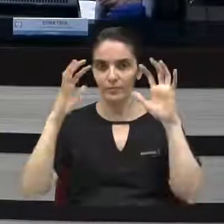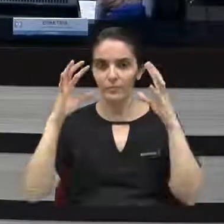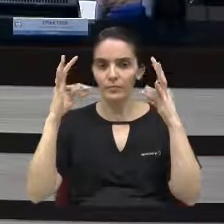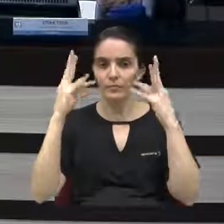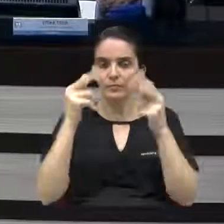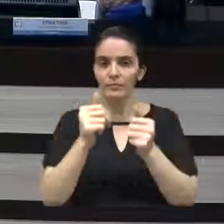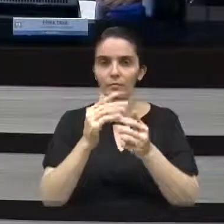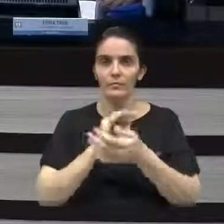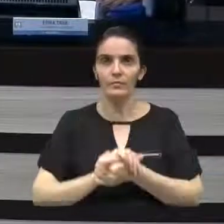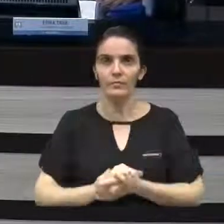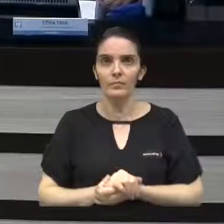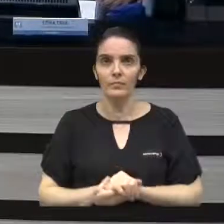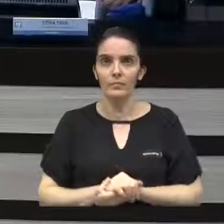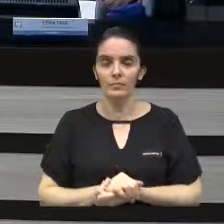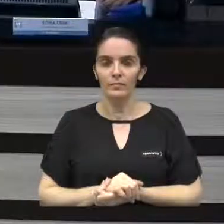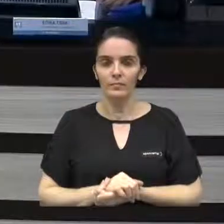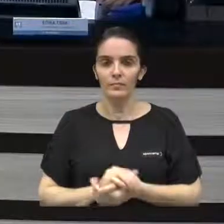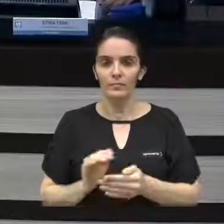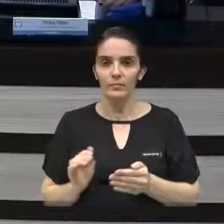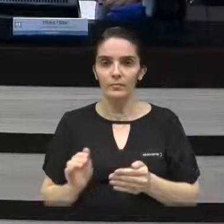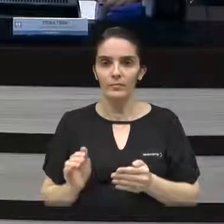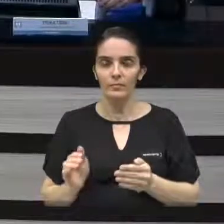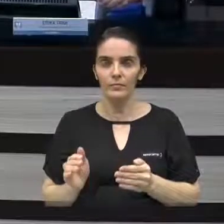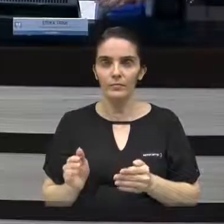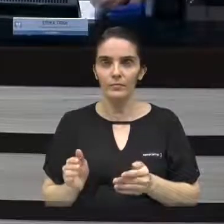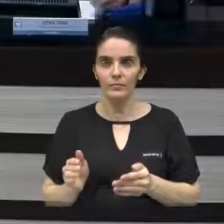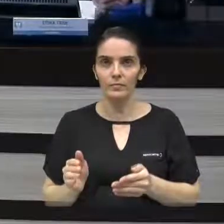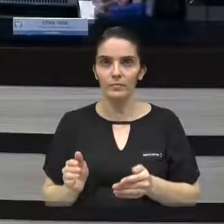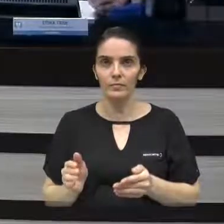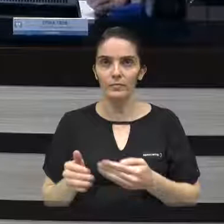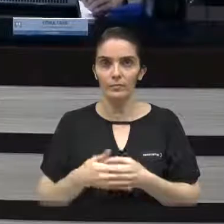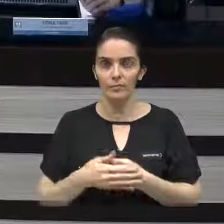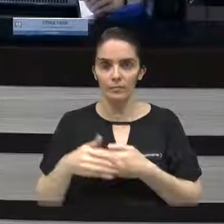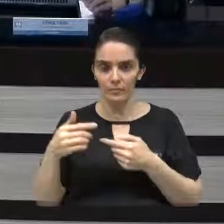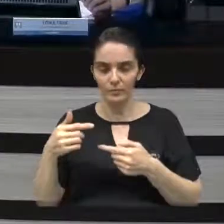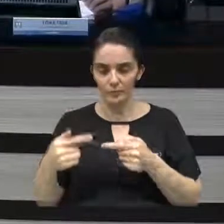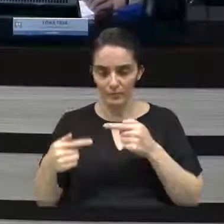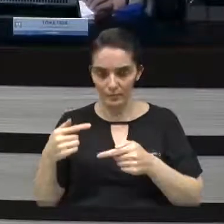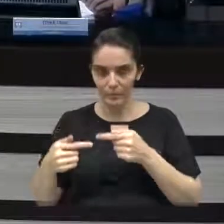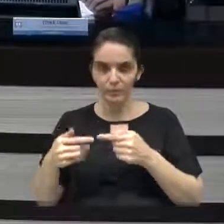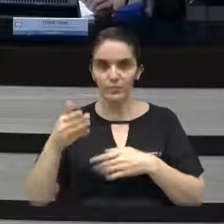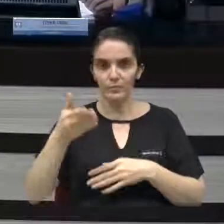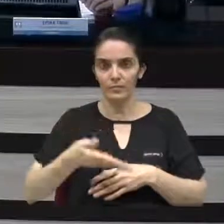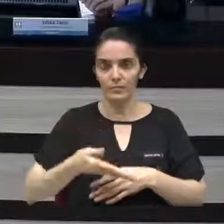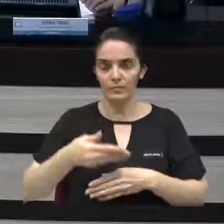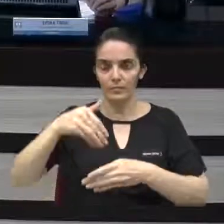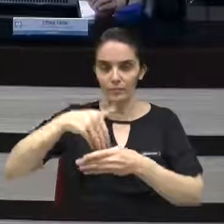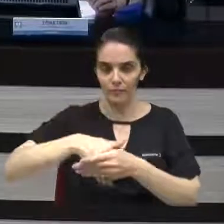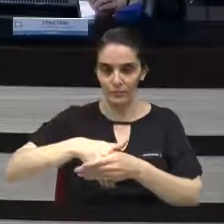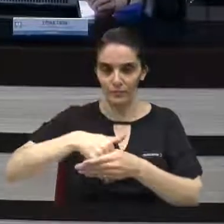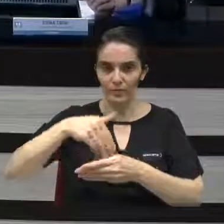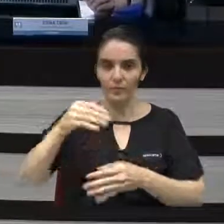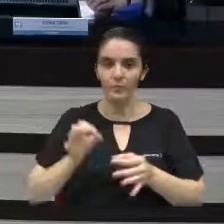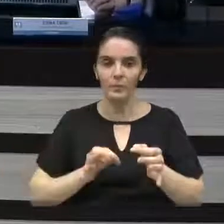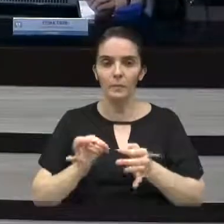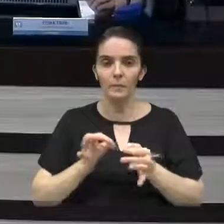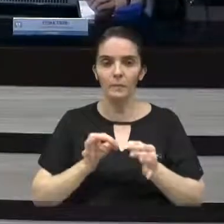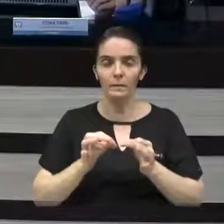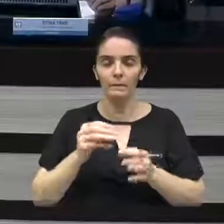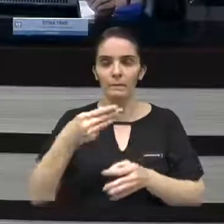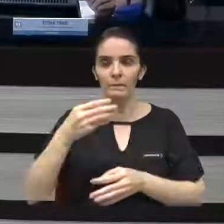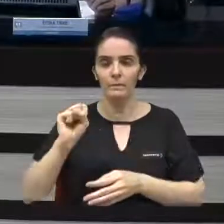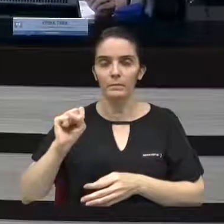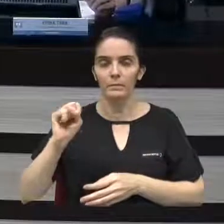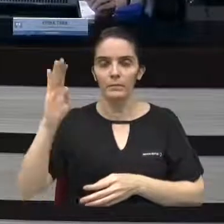Está encerrada a votação, a discussão, agora vai à votação, projeto